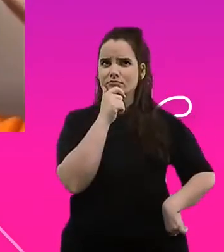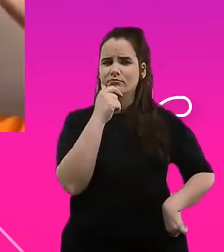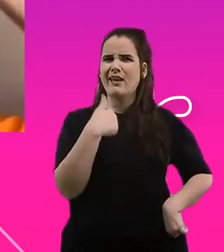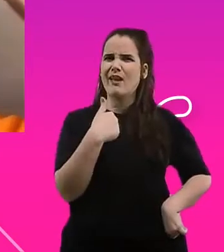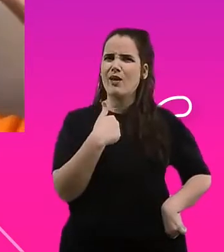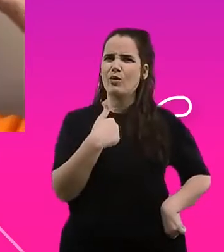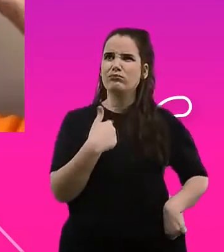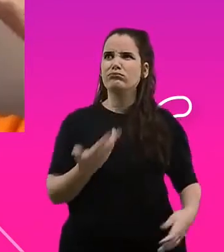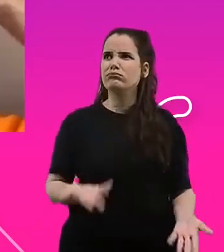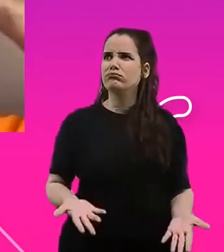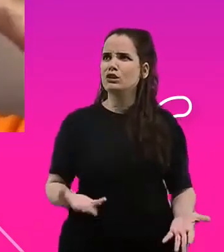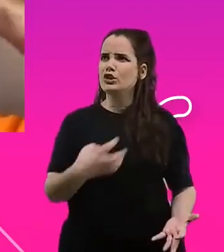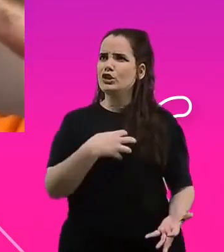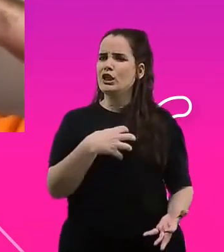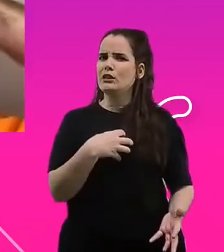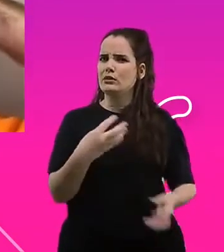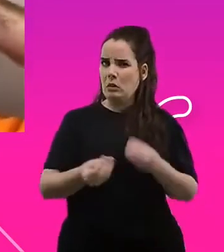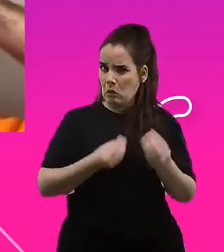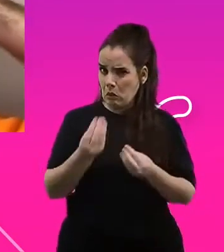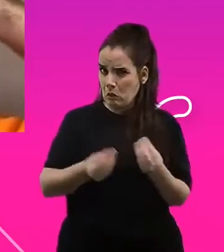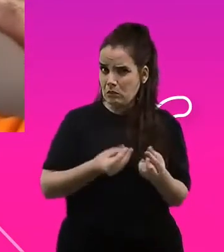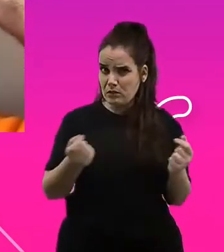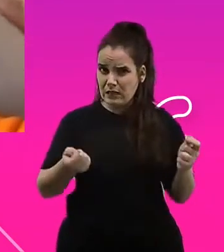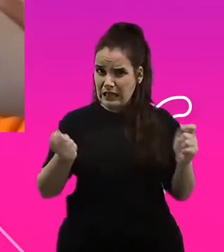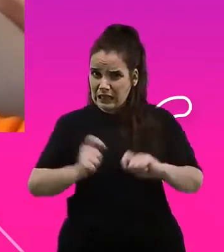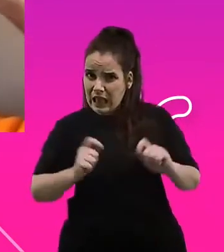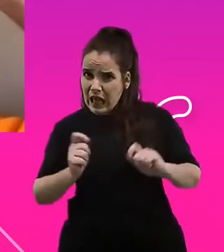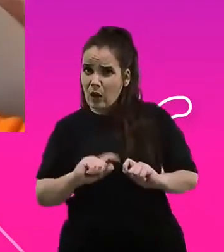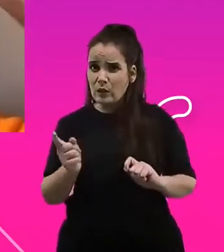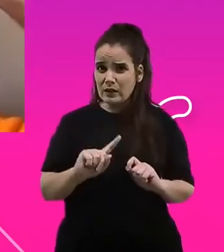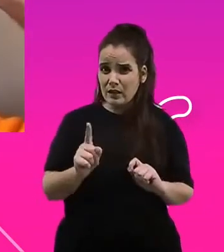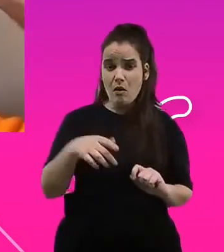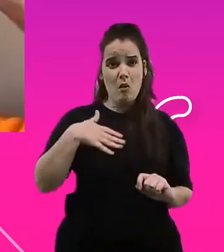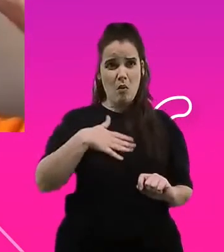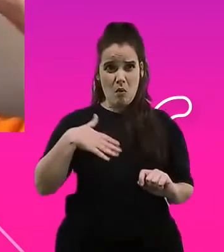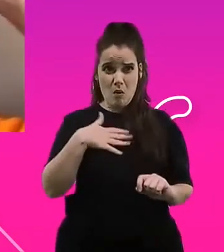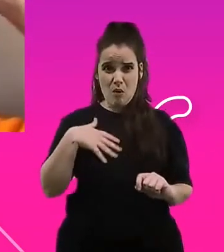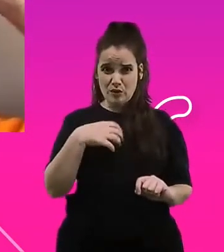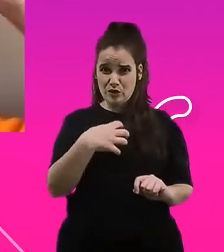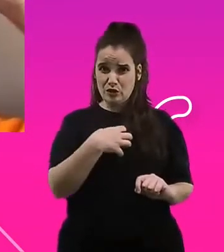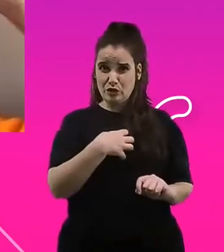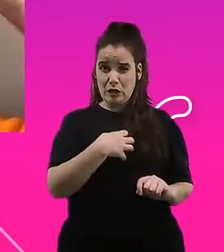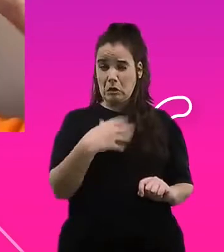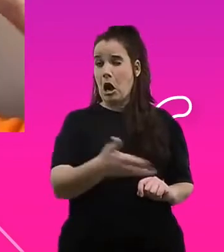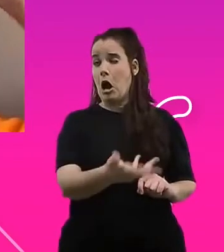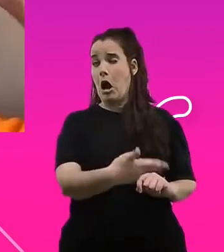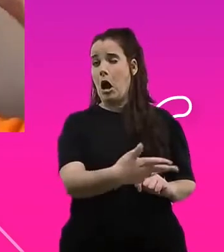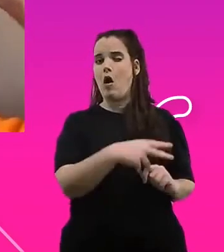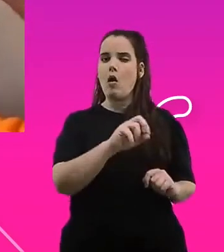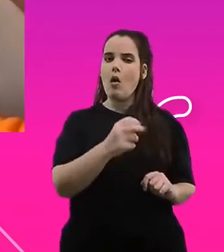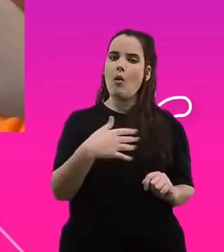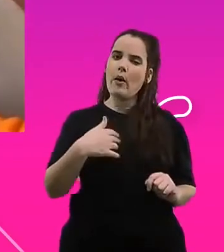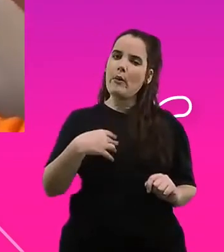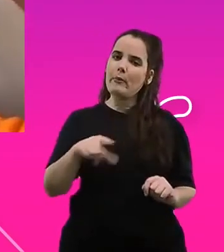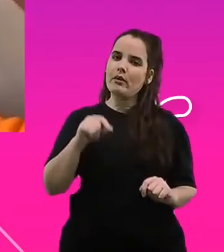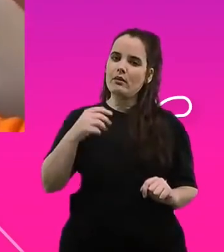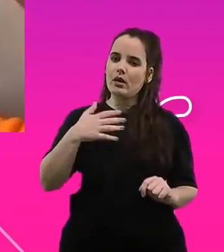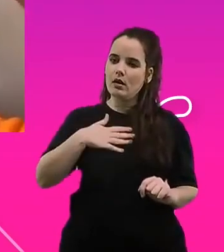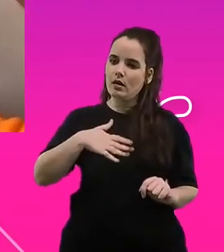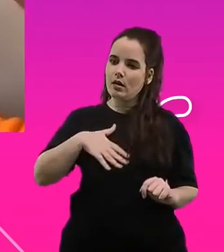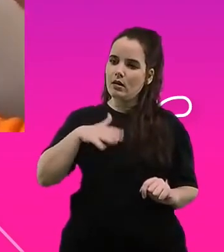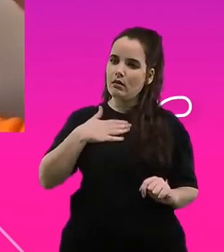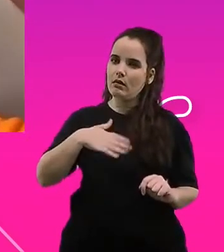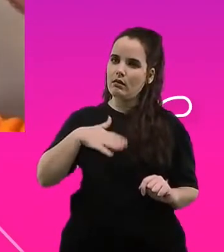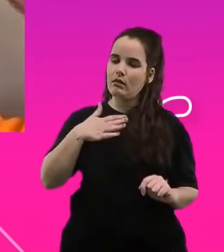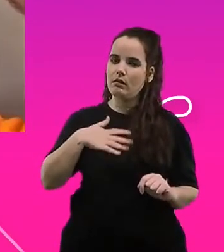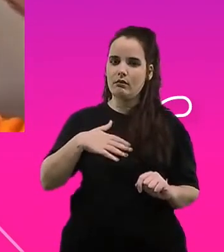que eu quero existir nesse espaço? Que internet que eu quero que exista para mim, para as pessoas, para os meus amigos, para quem tá do